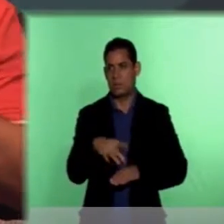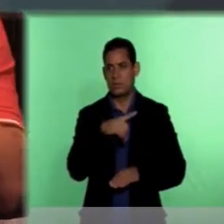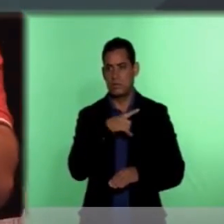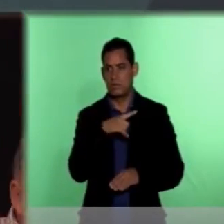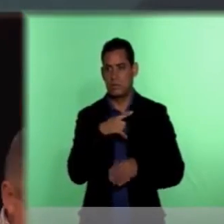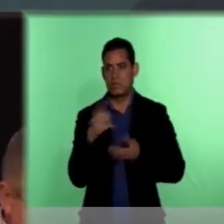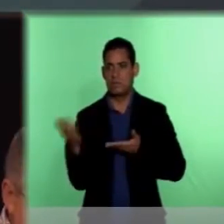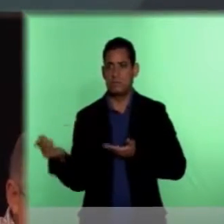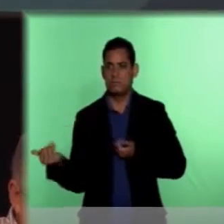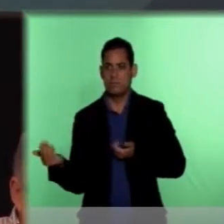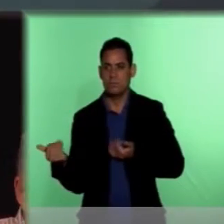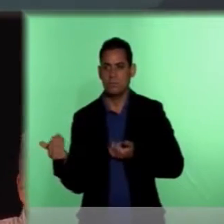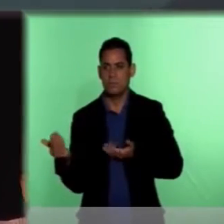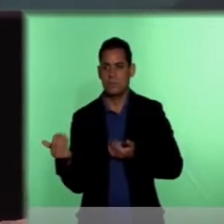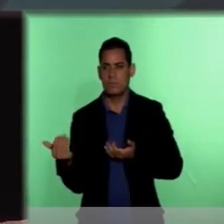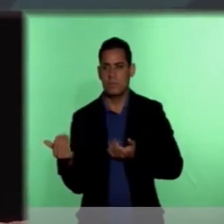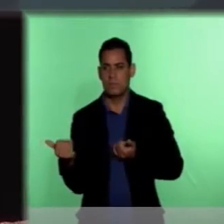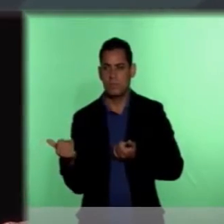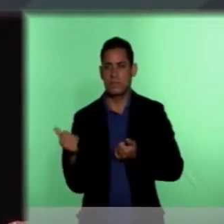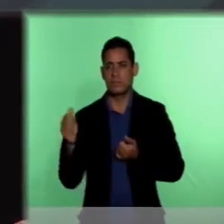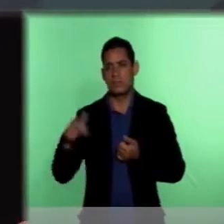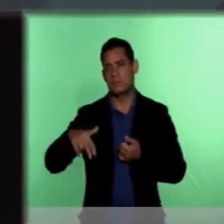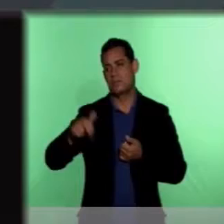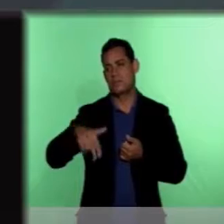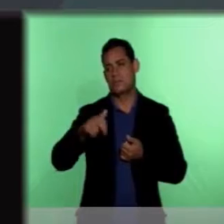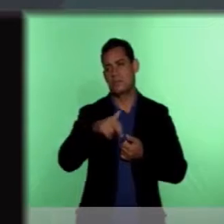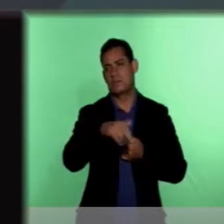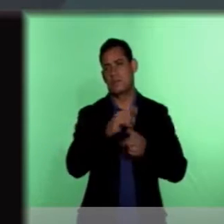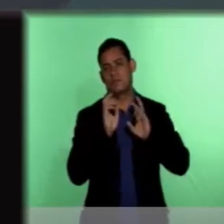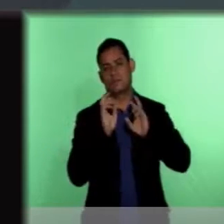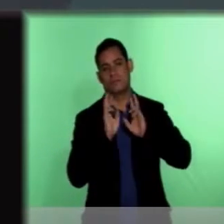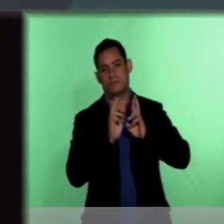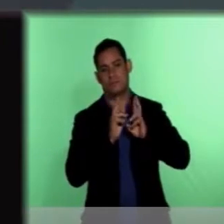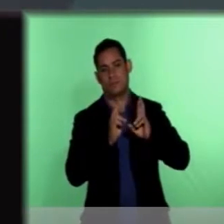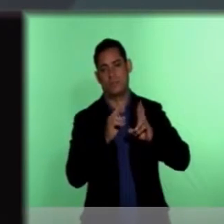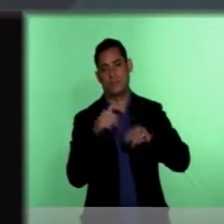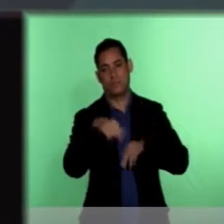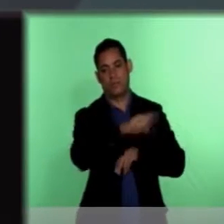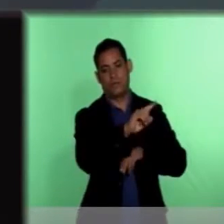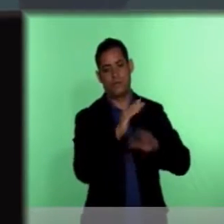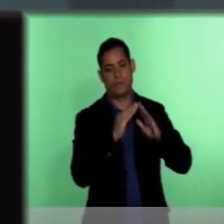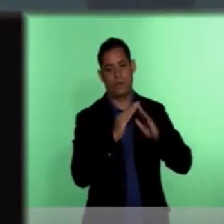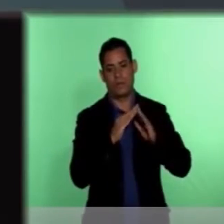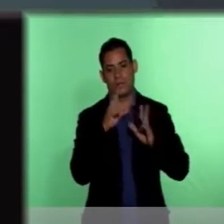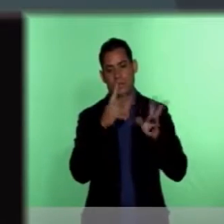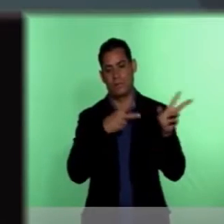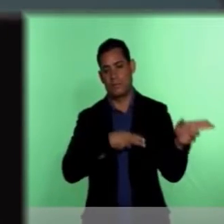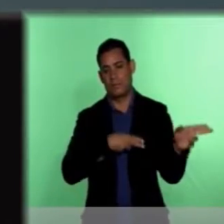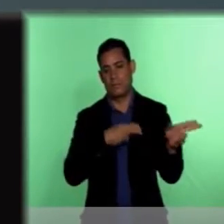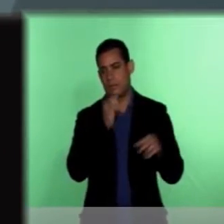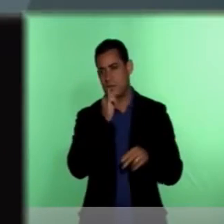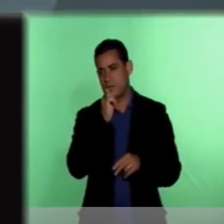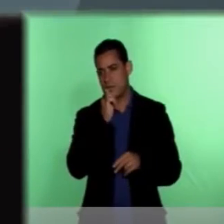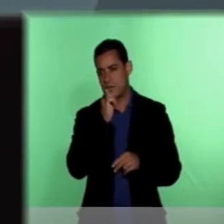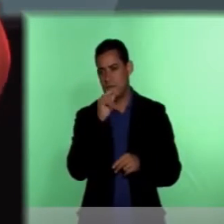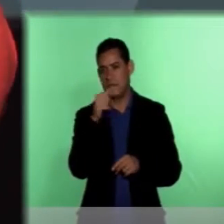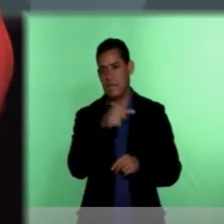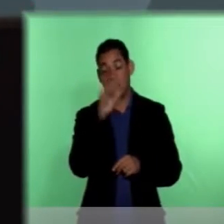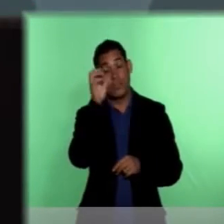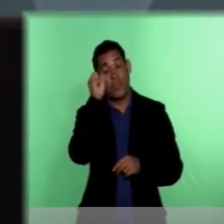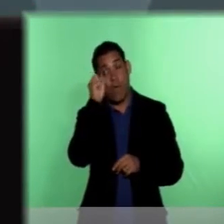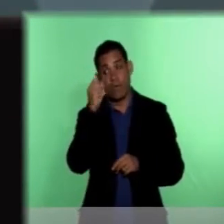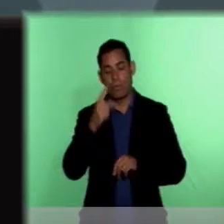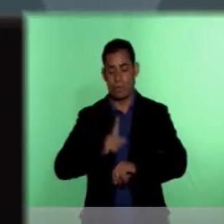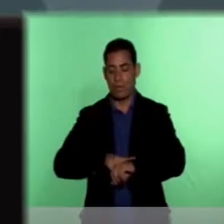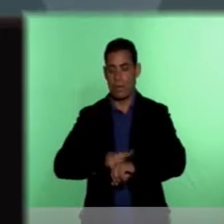jovens lá em Cheon indo para o metrô para voltar para suas casas para dormir. A média de sono de um estudante sul-coreano,